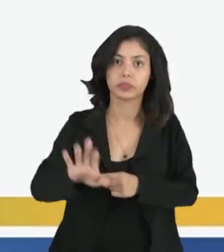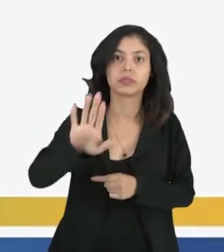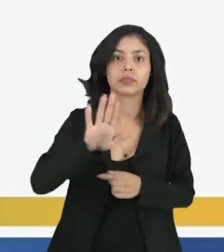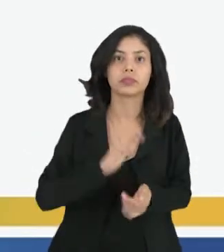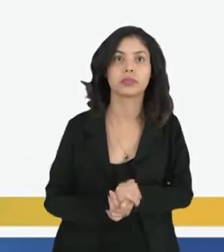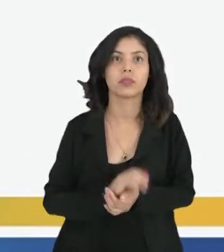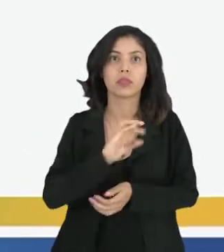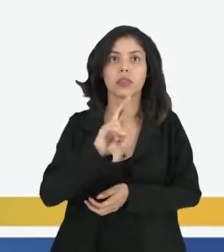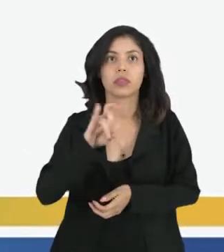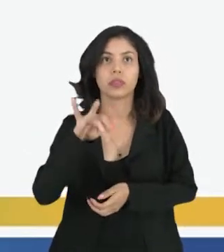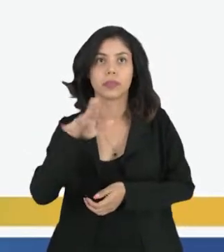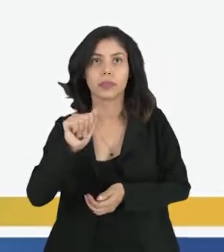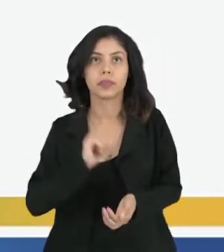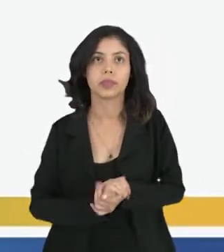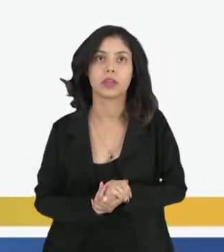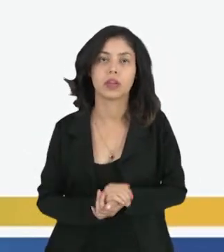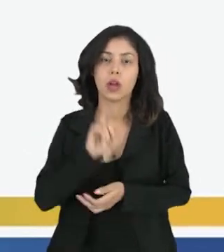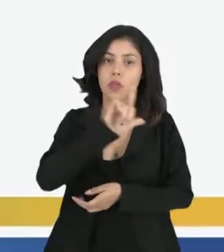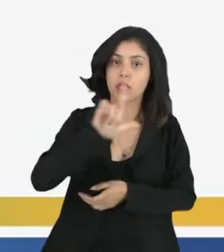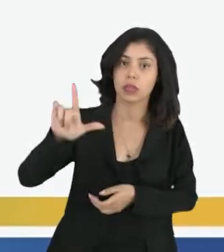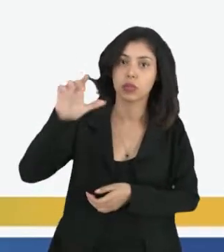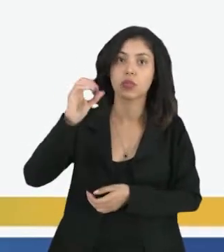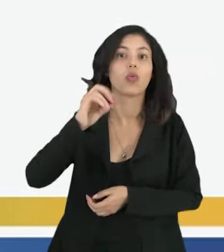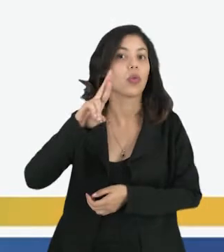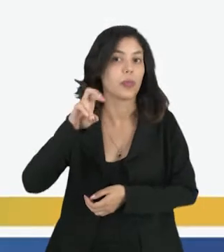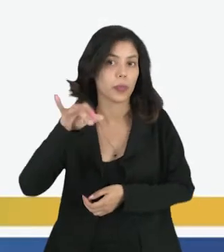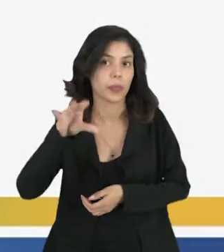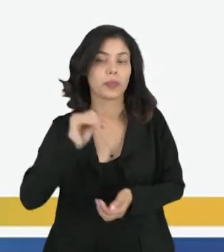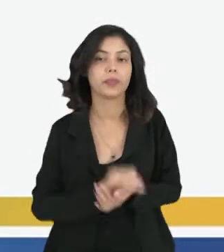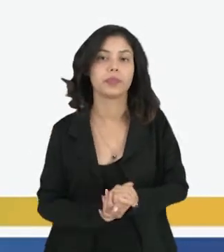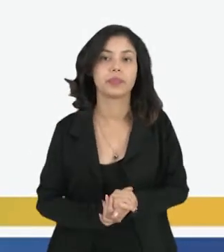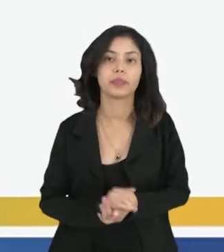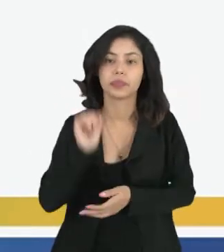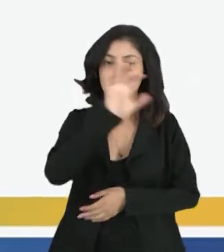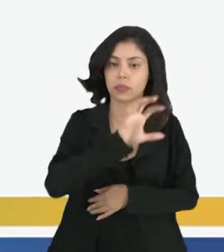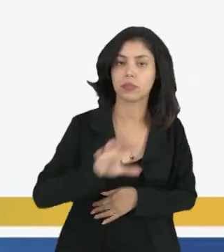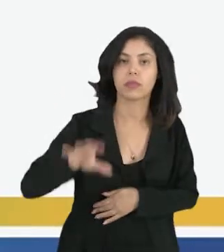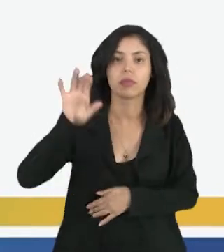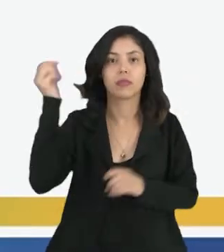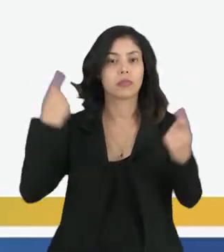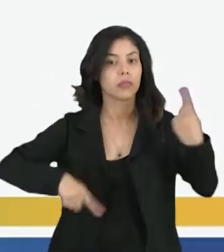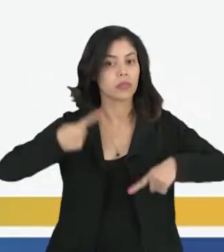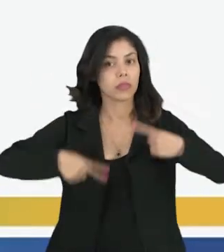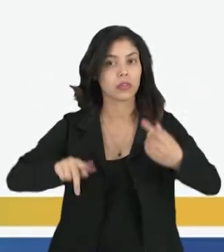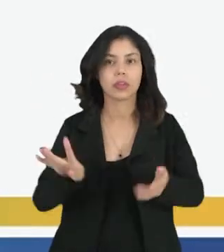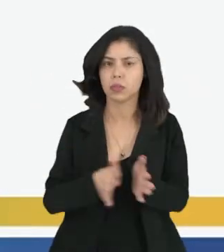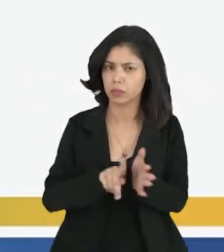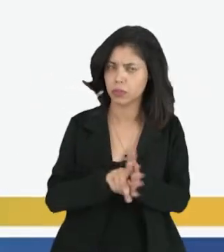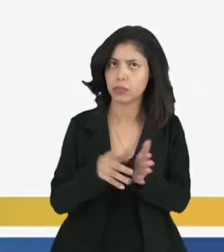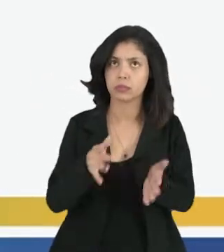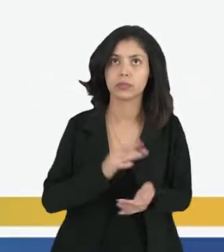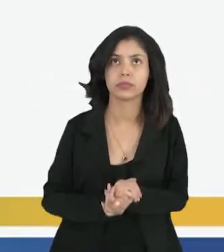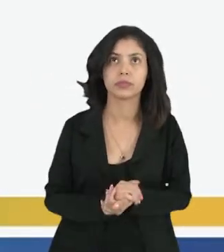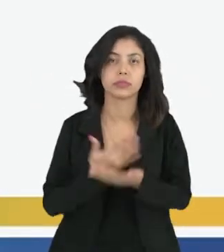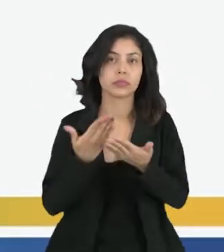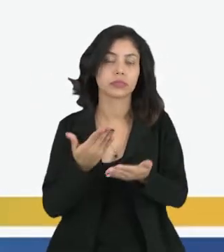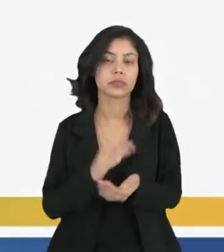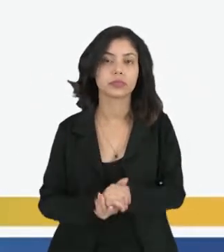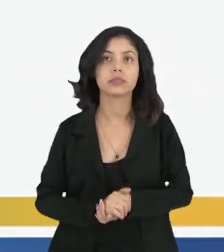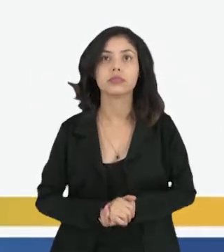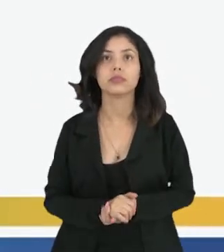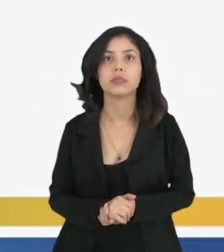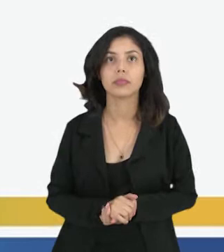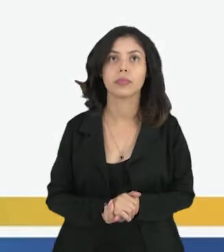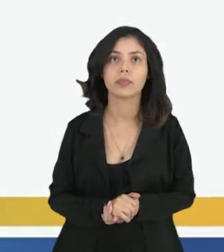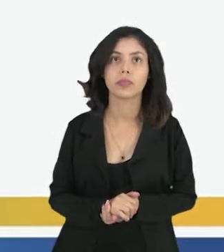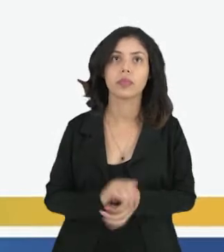Europa Ocidental e o leste europeu. Isso aí é uma regionalização política praticamente. E essa aqui eu quero